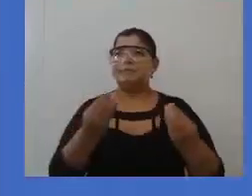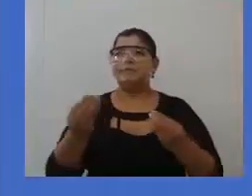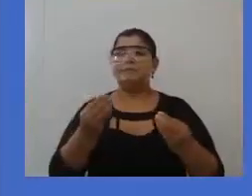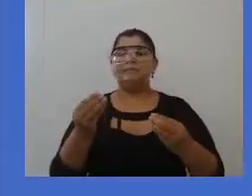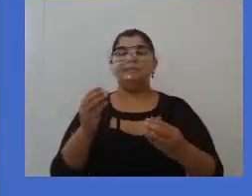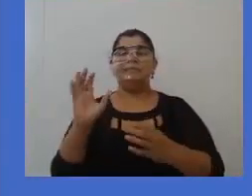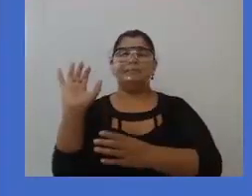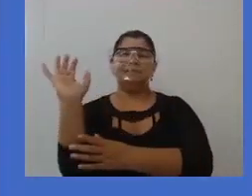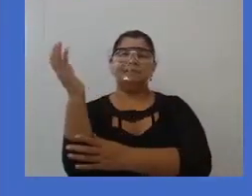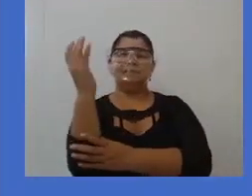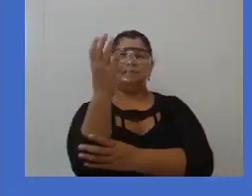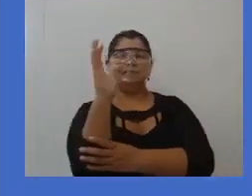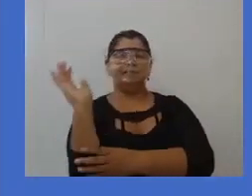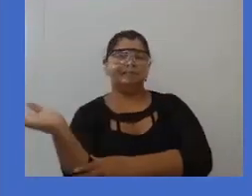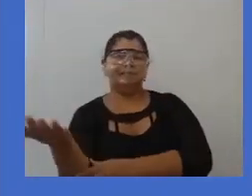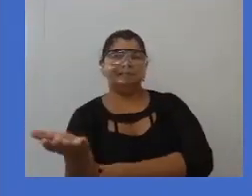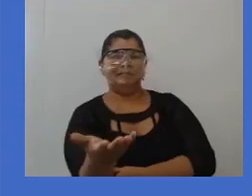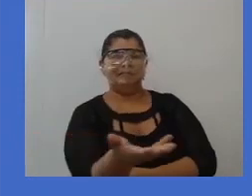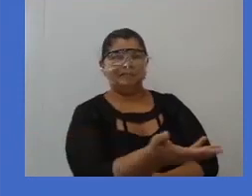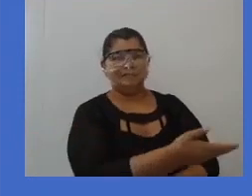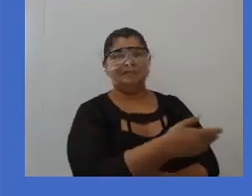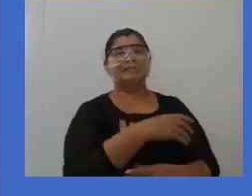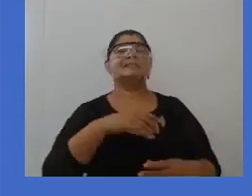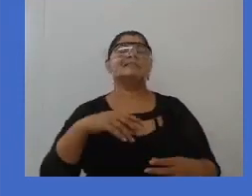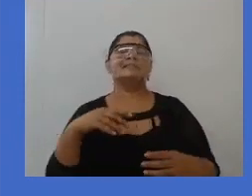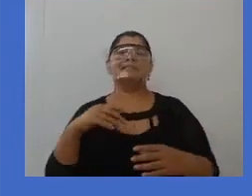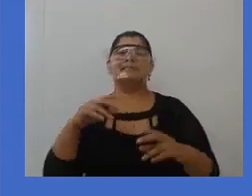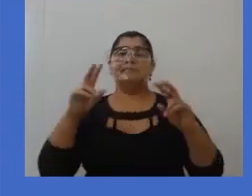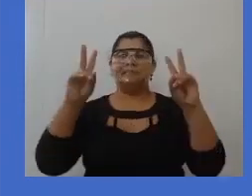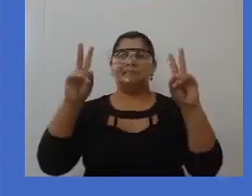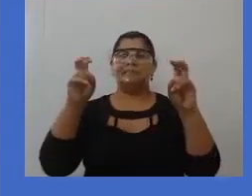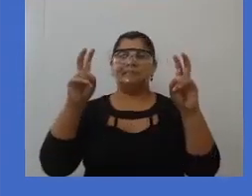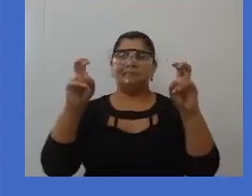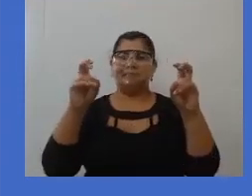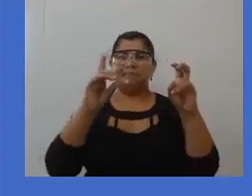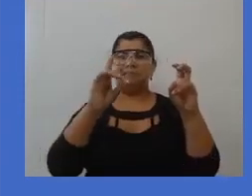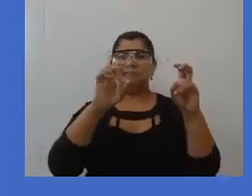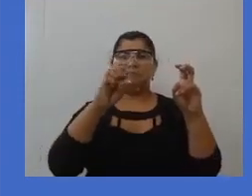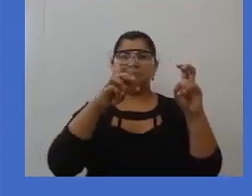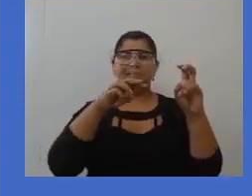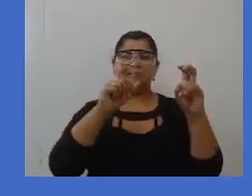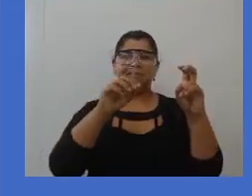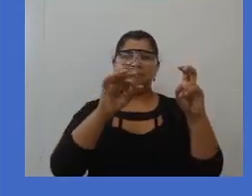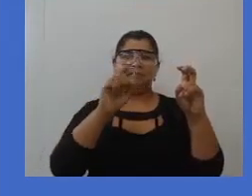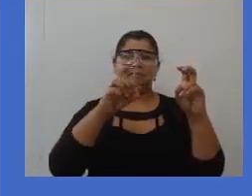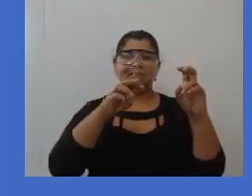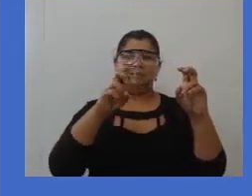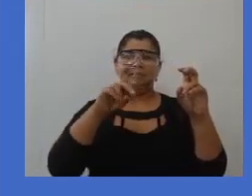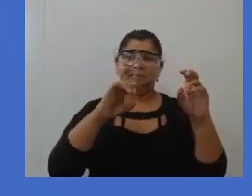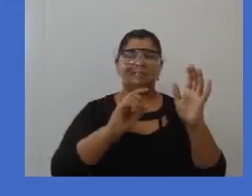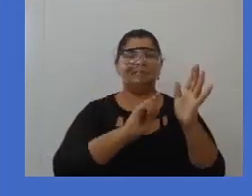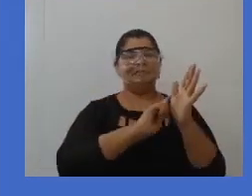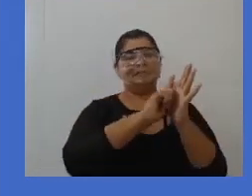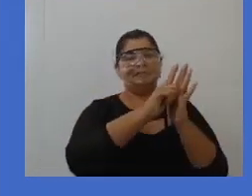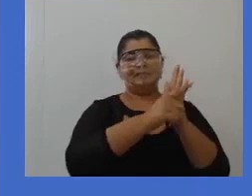sobre o tema desmatamento, tá? O mesmo tema sendo mostrado em gêneros textuais diferentes. Qual o